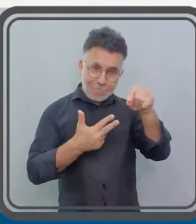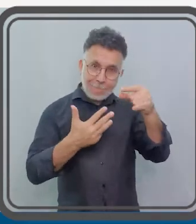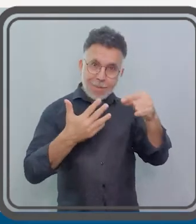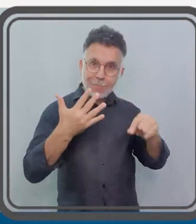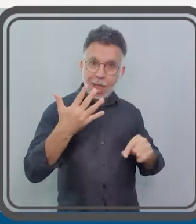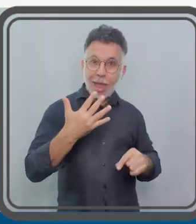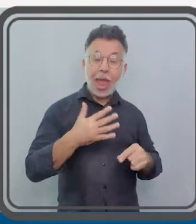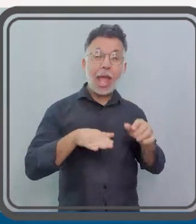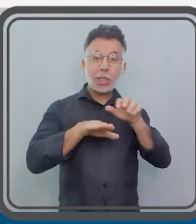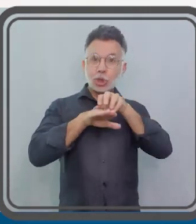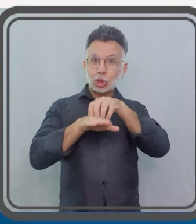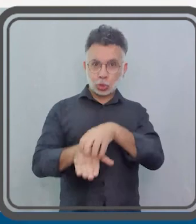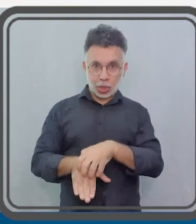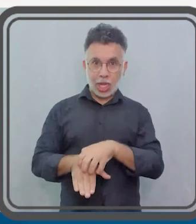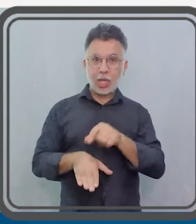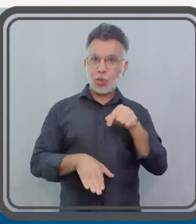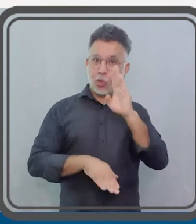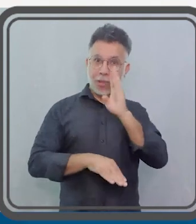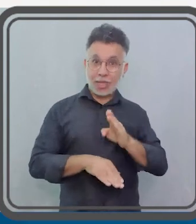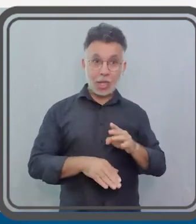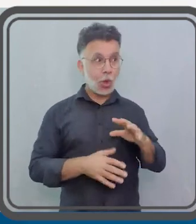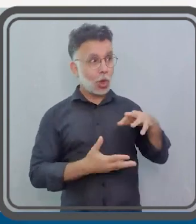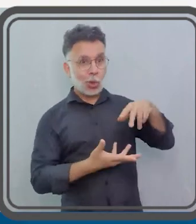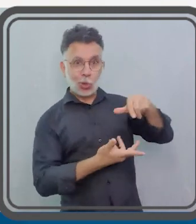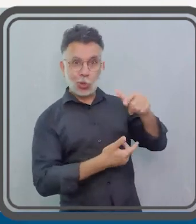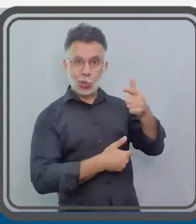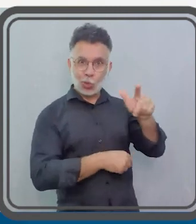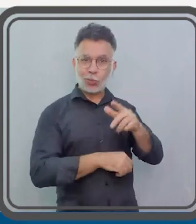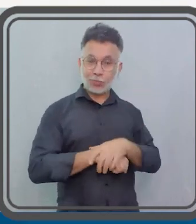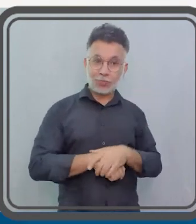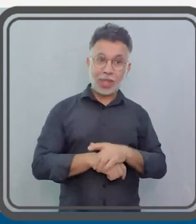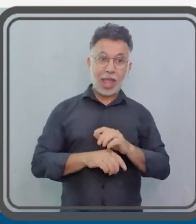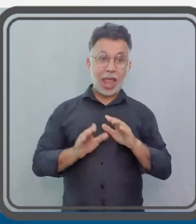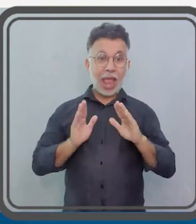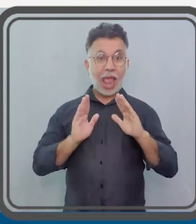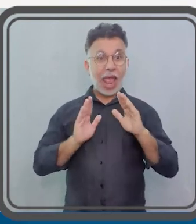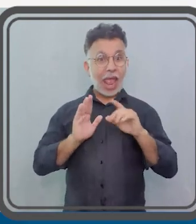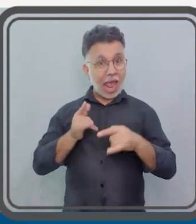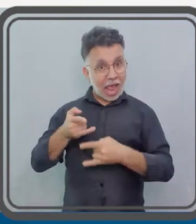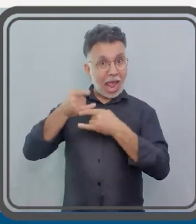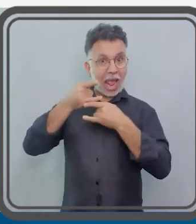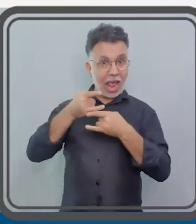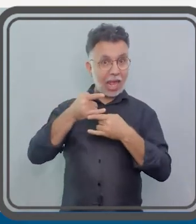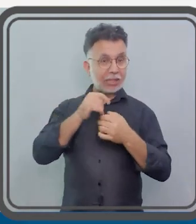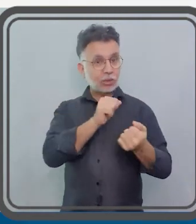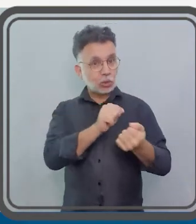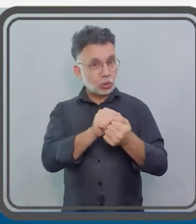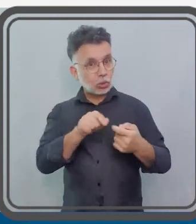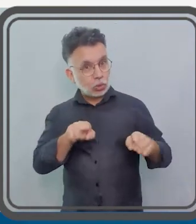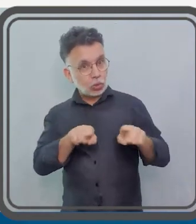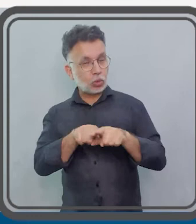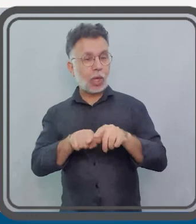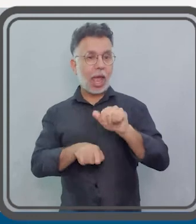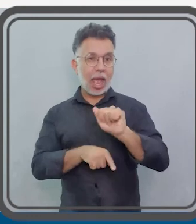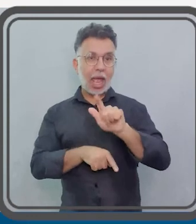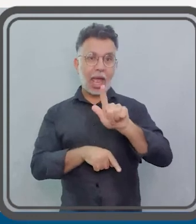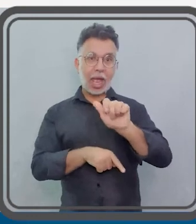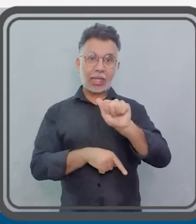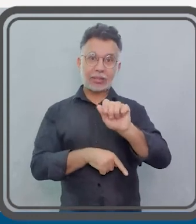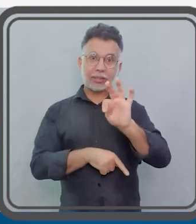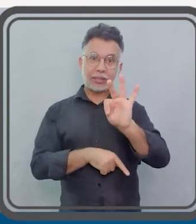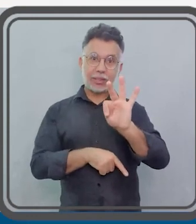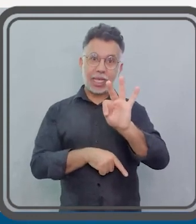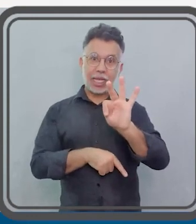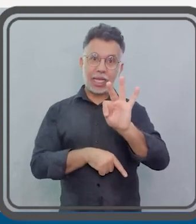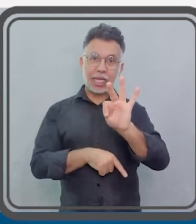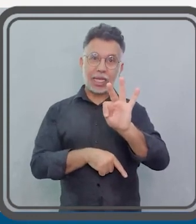de turismo do Brasil e do mundo, né? Nessa live que tem o oferecimento da Agastur Viagens, né? E da Tour House. A gente vai